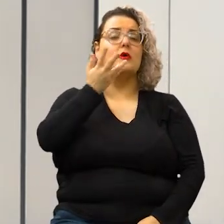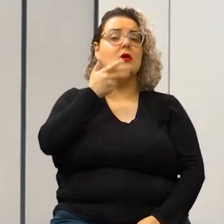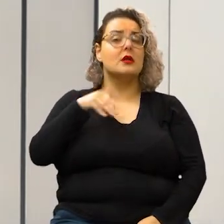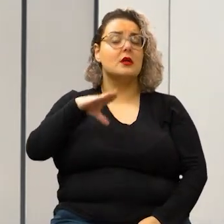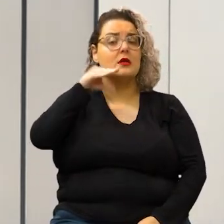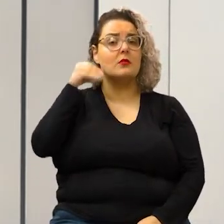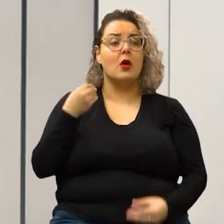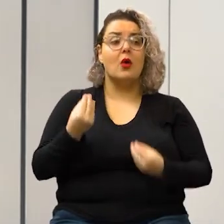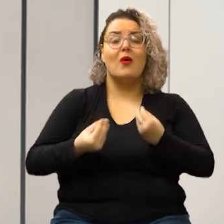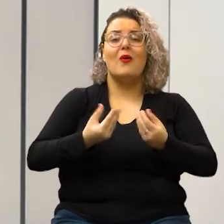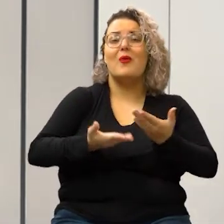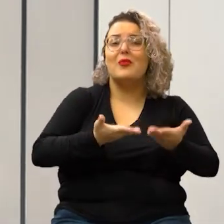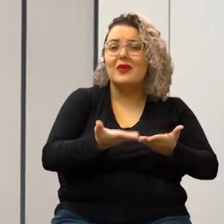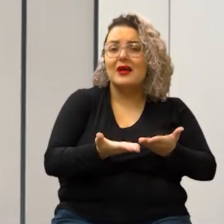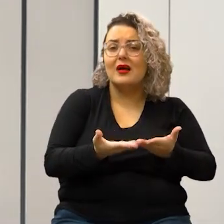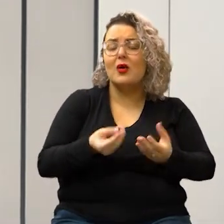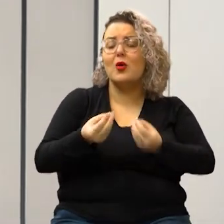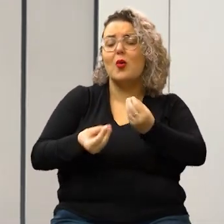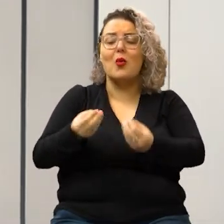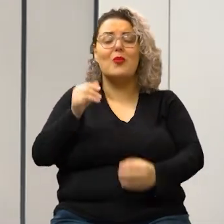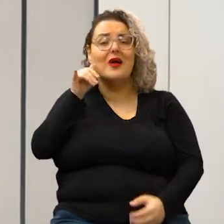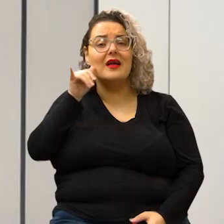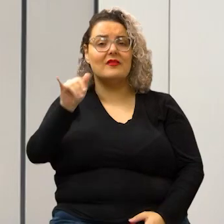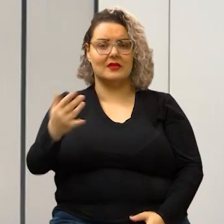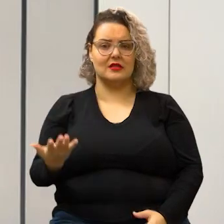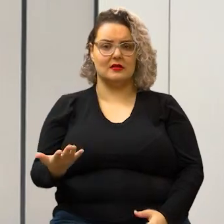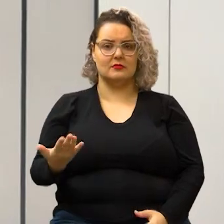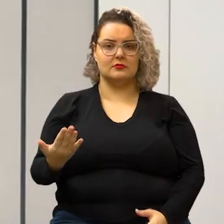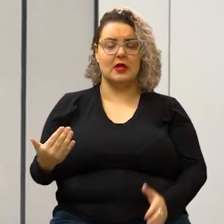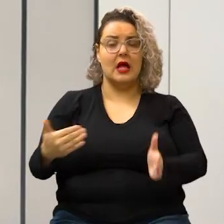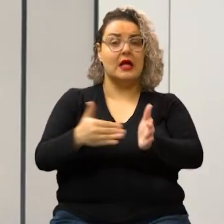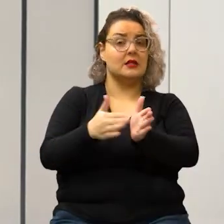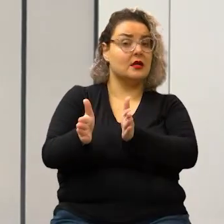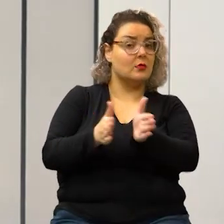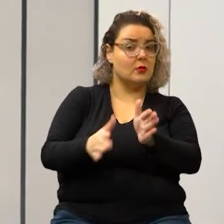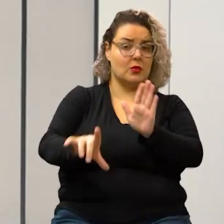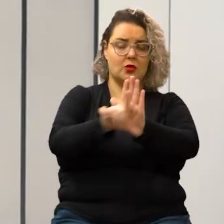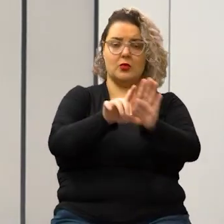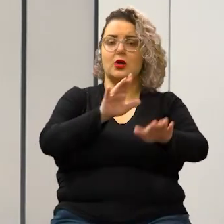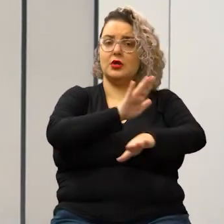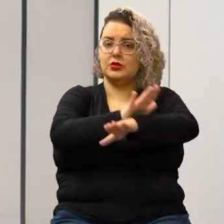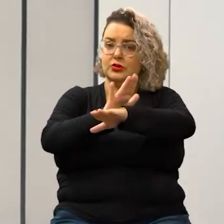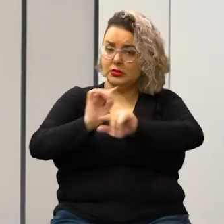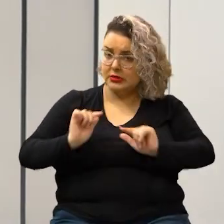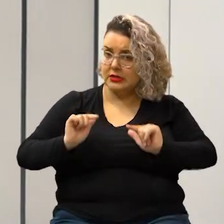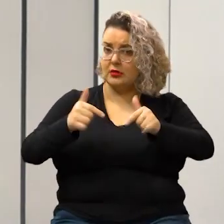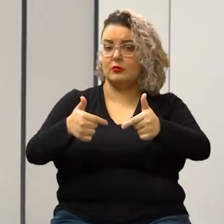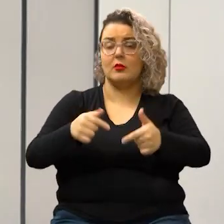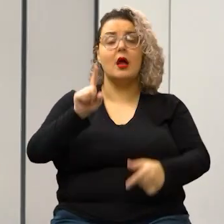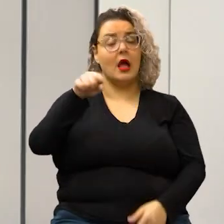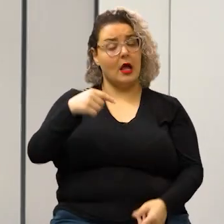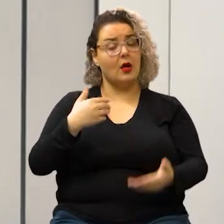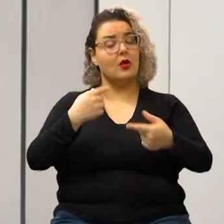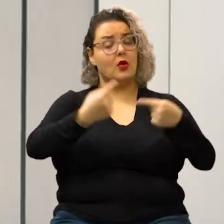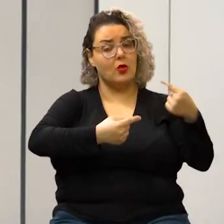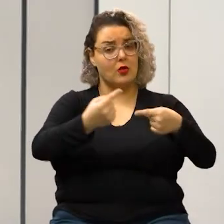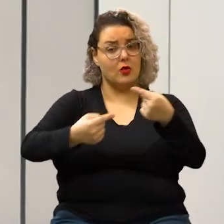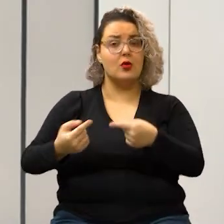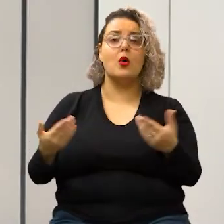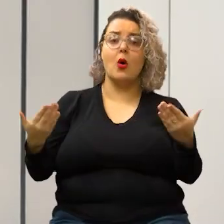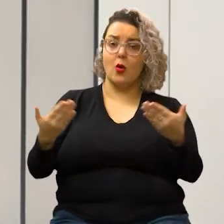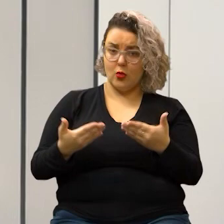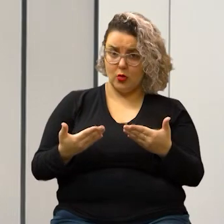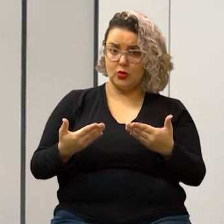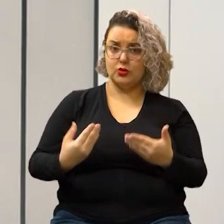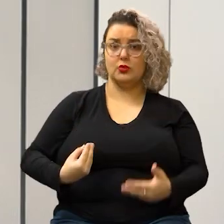os caminhos para a prevenção? Até que ponto a legislação pode cooperar nessa luta? É o que vamos discutir hoje